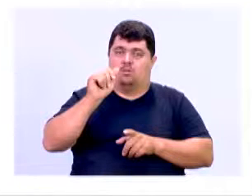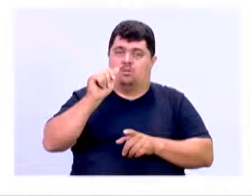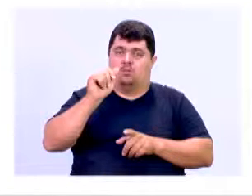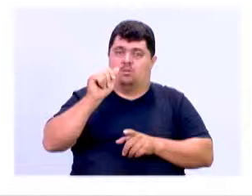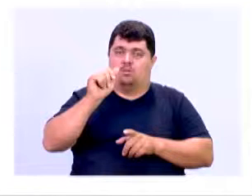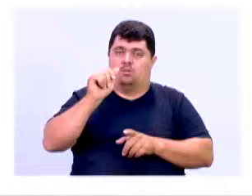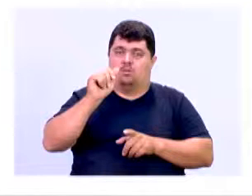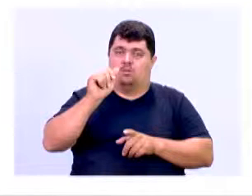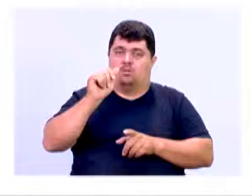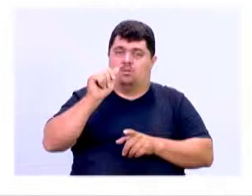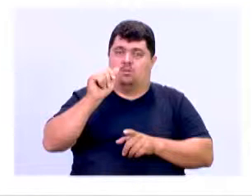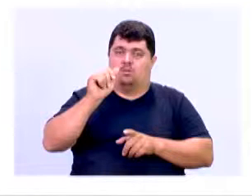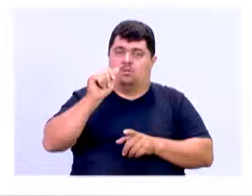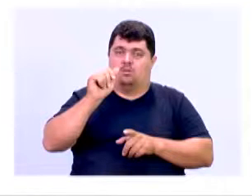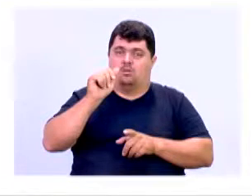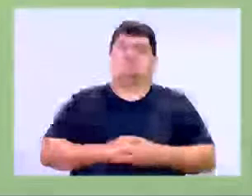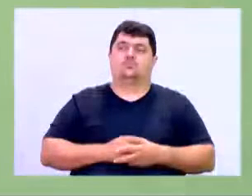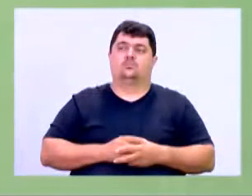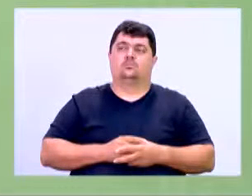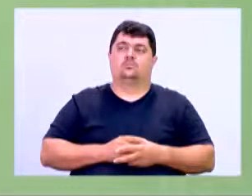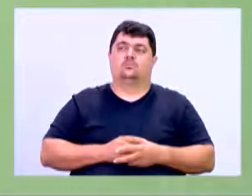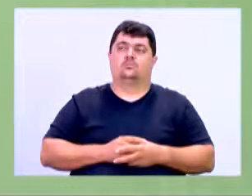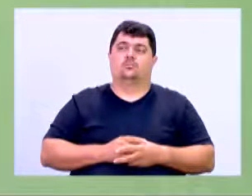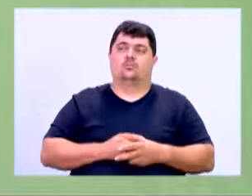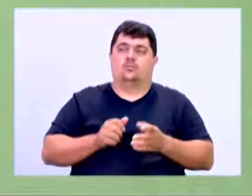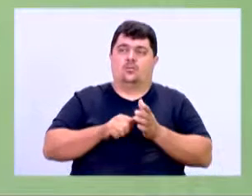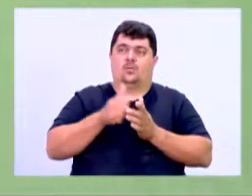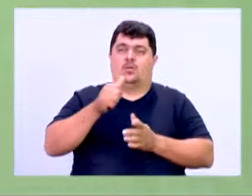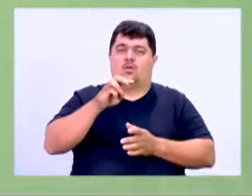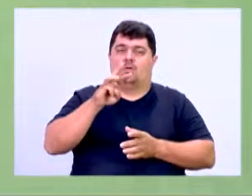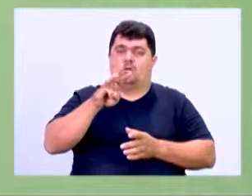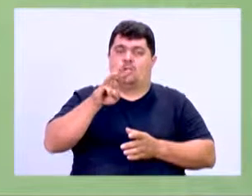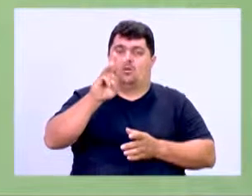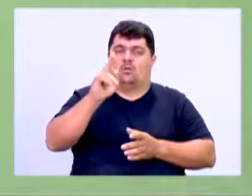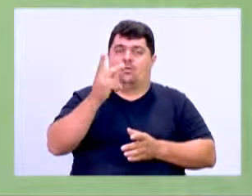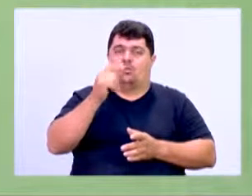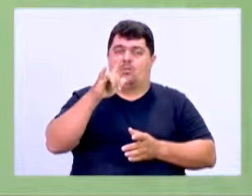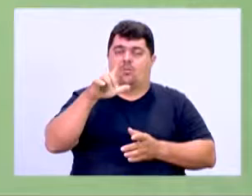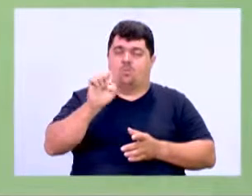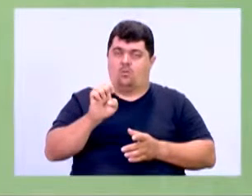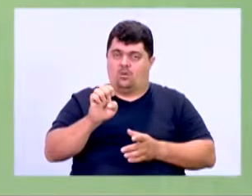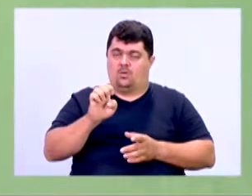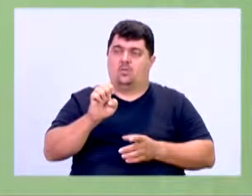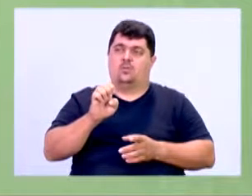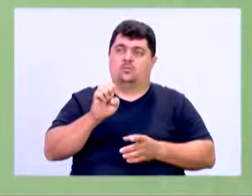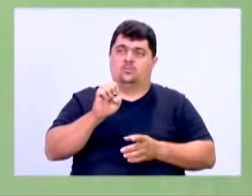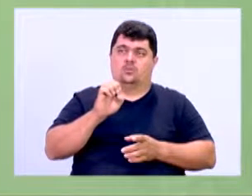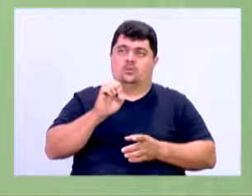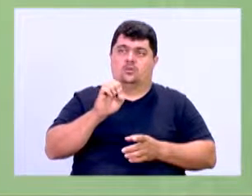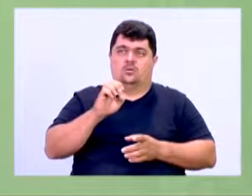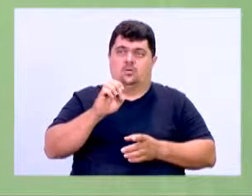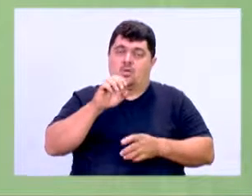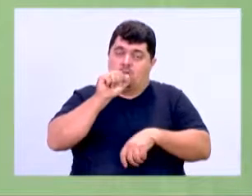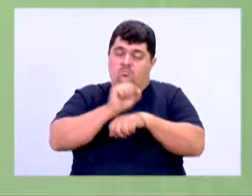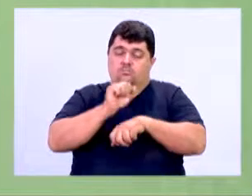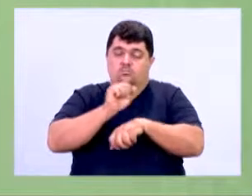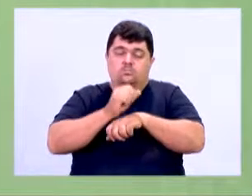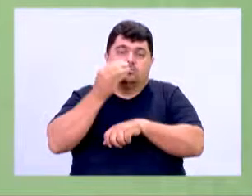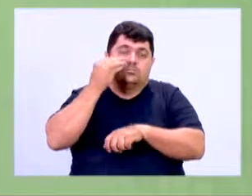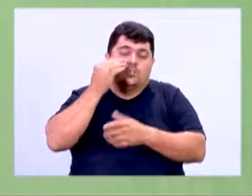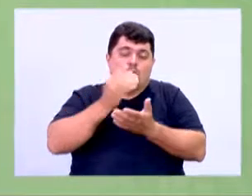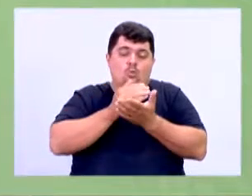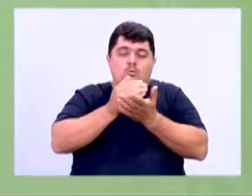aqui o que é. Bom, o primeiro deles, o while, o enquanto. A condição de parada é testada no início